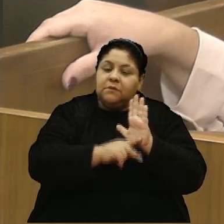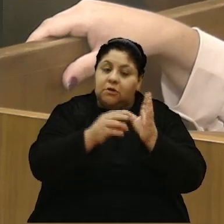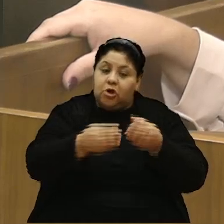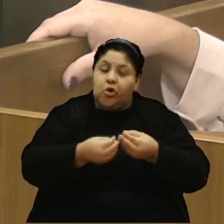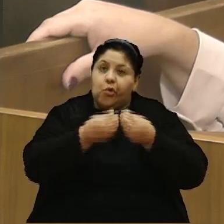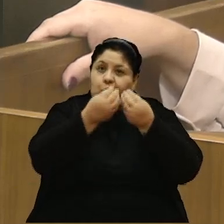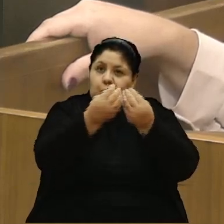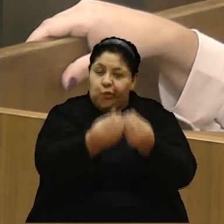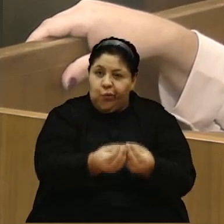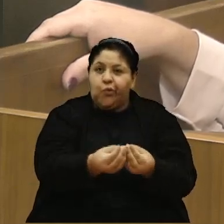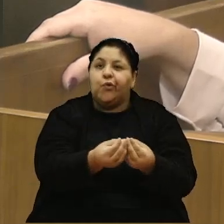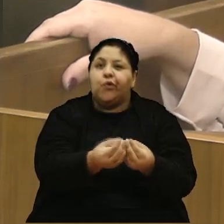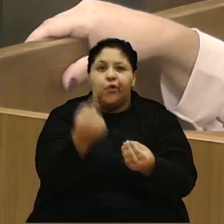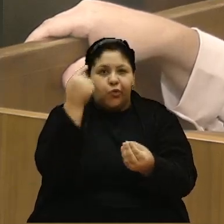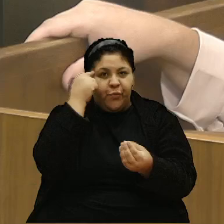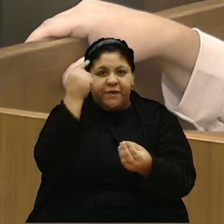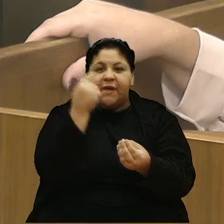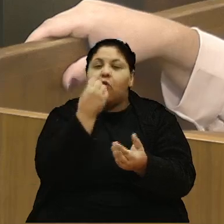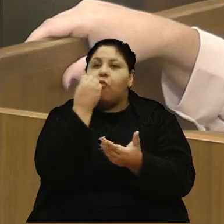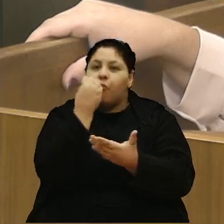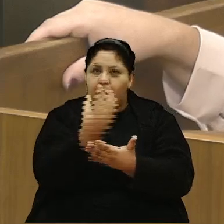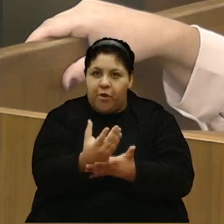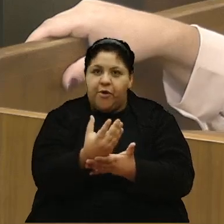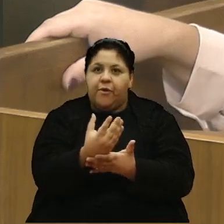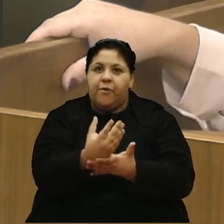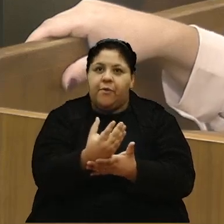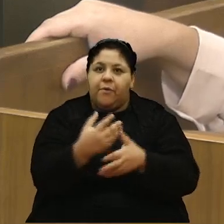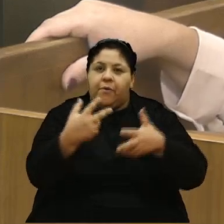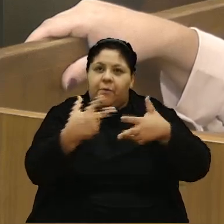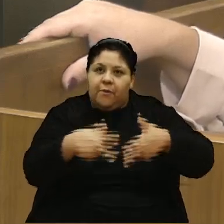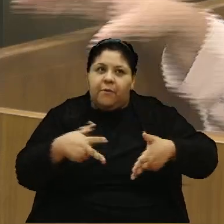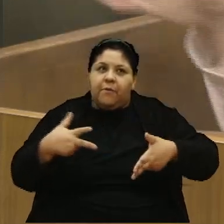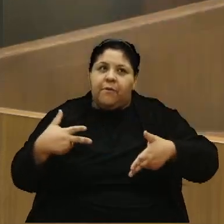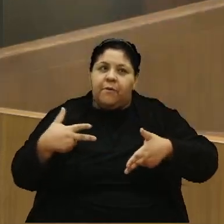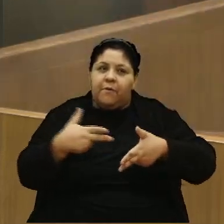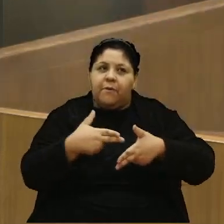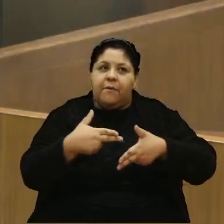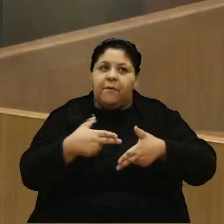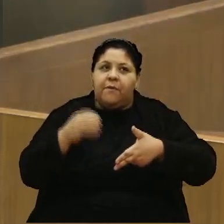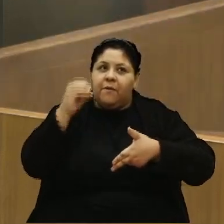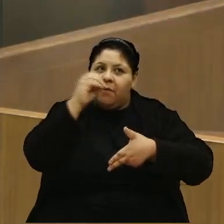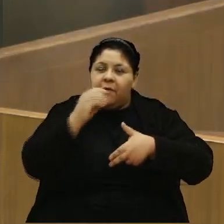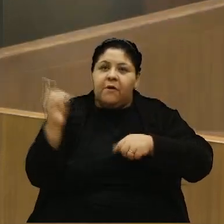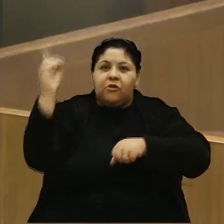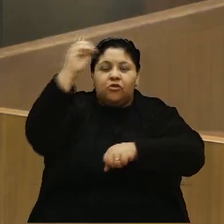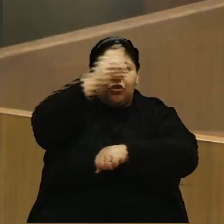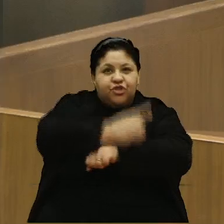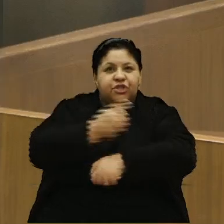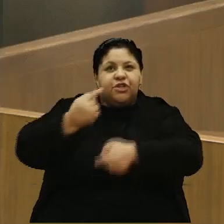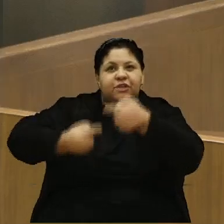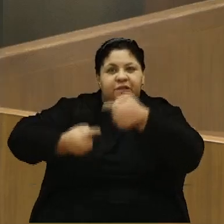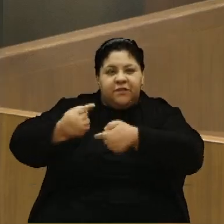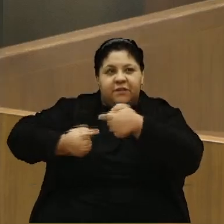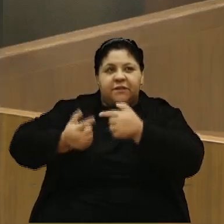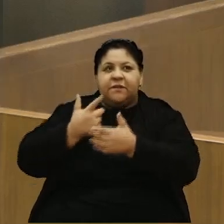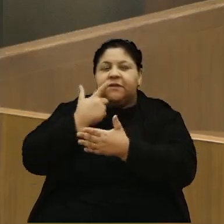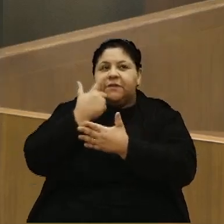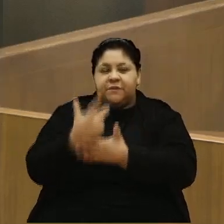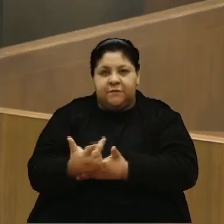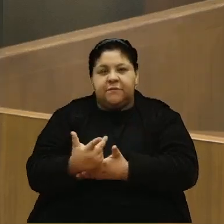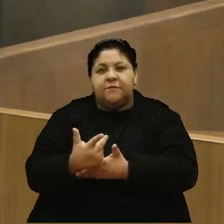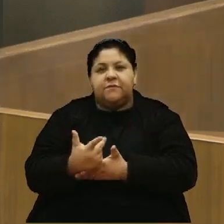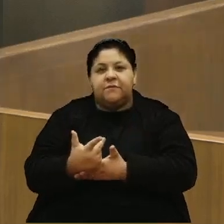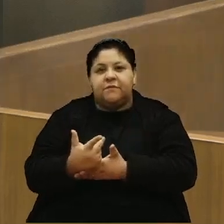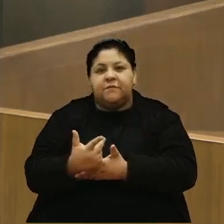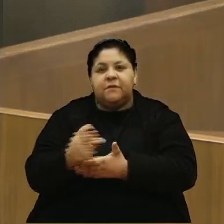concebido, ele era uma ideia boa, foi lançado em outubro, no dia do debate, né? E a gente fala, e